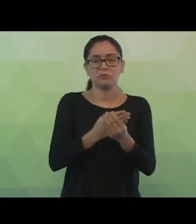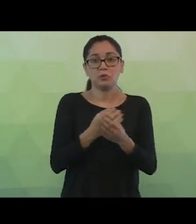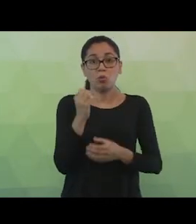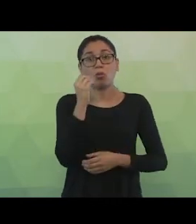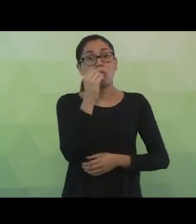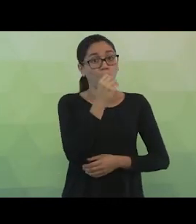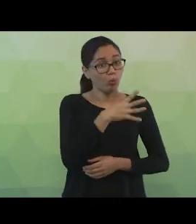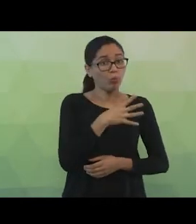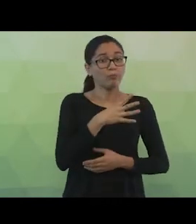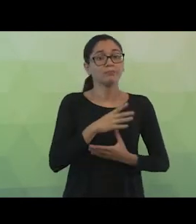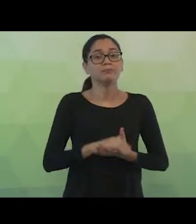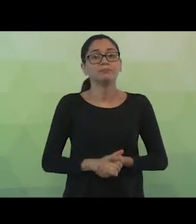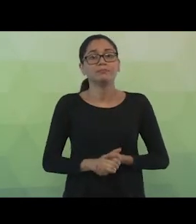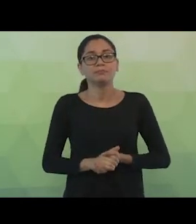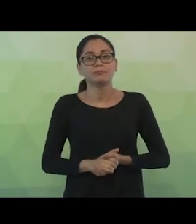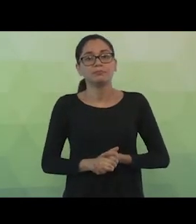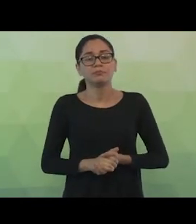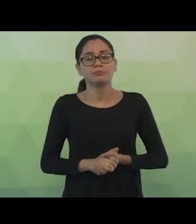Novo,